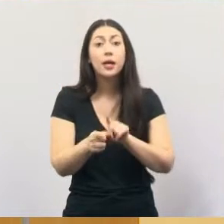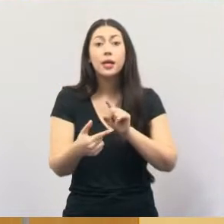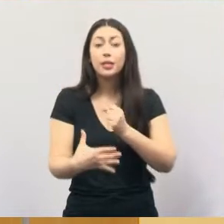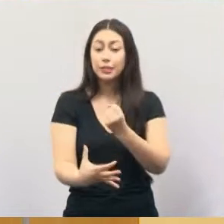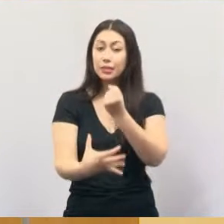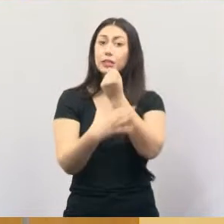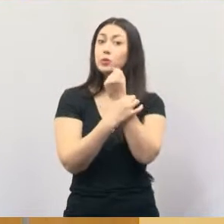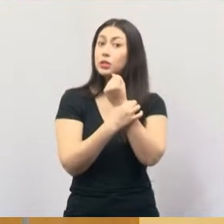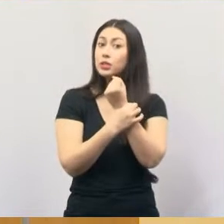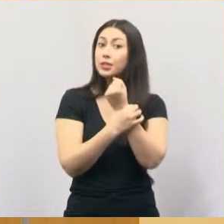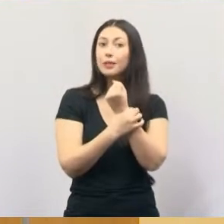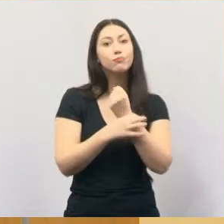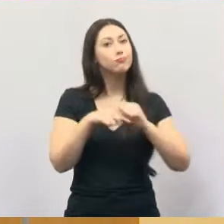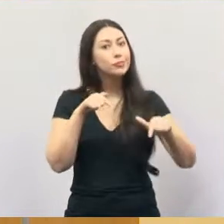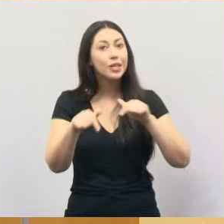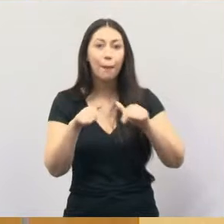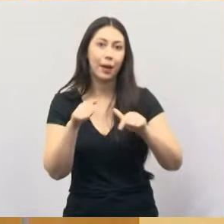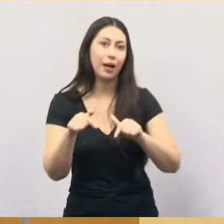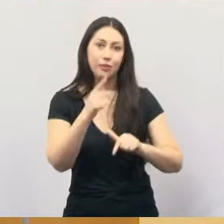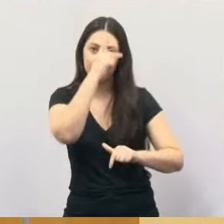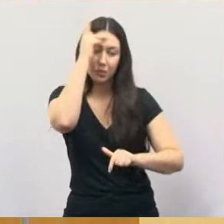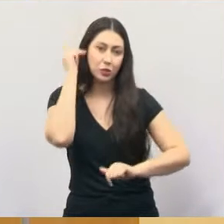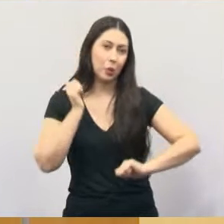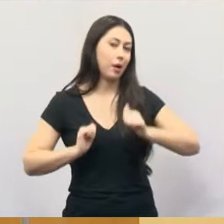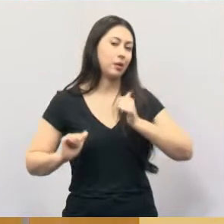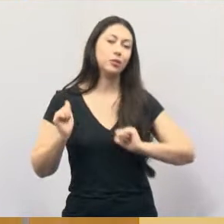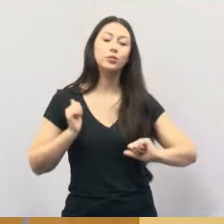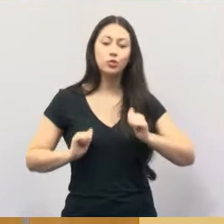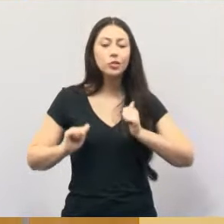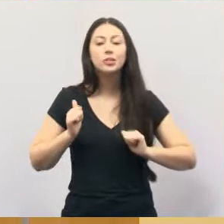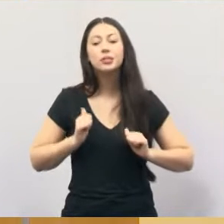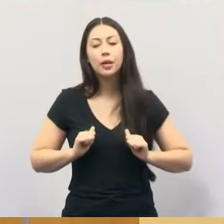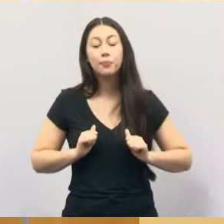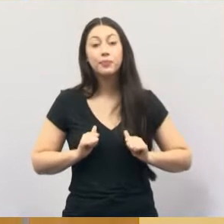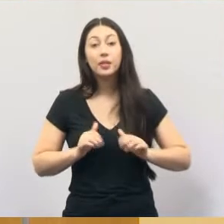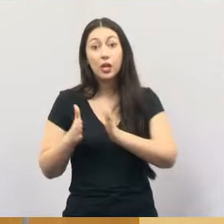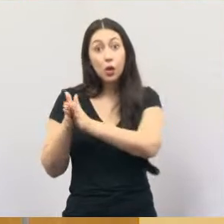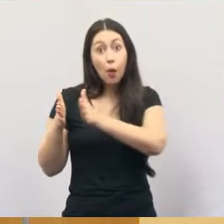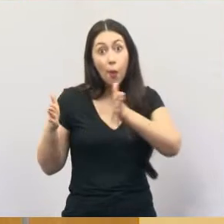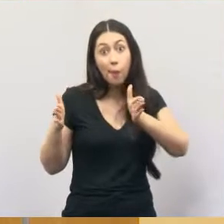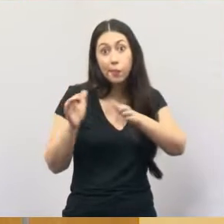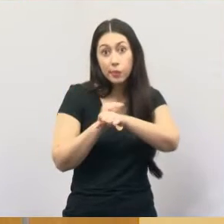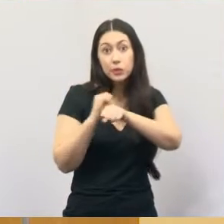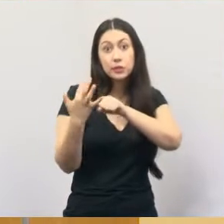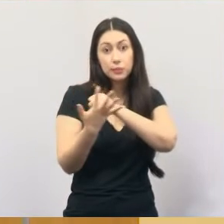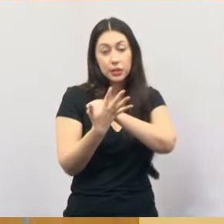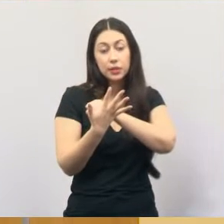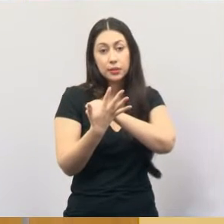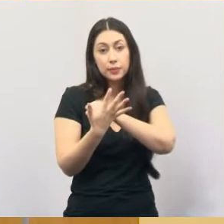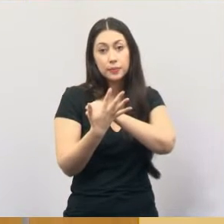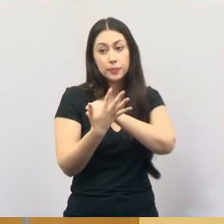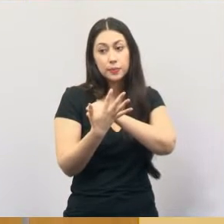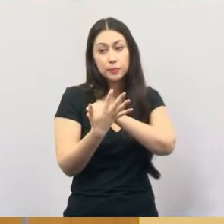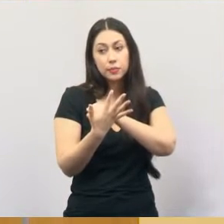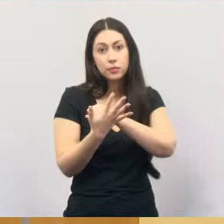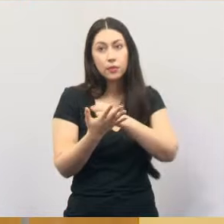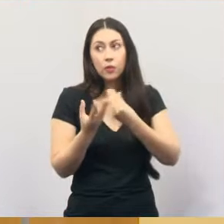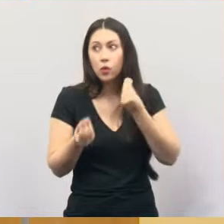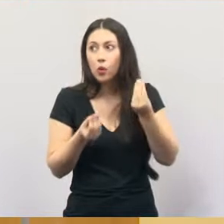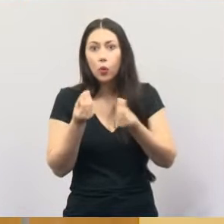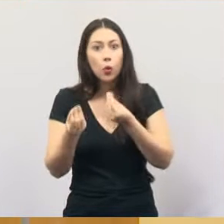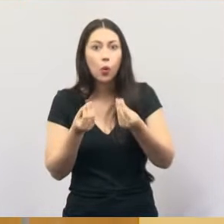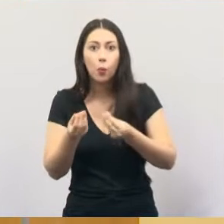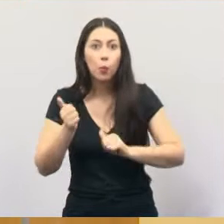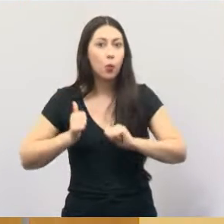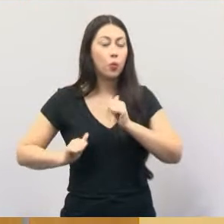o emprego de muitos artistas, não é isso, vereador Valmir? Na pandemia, por exemplo, não se tinha condição